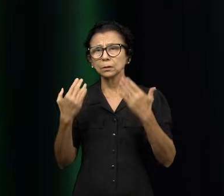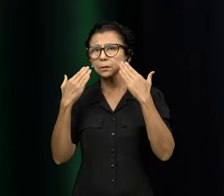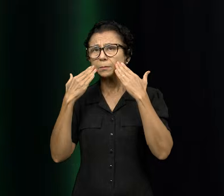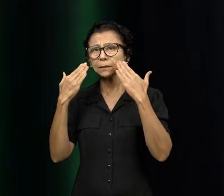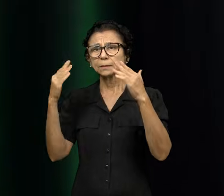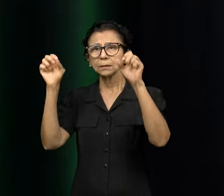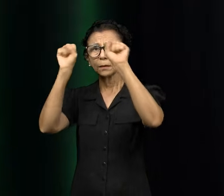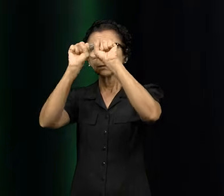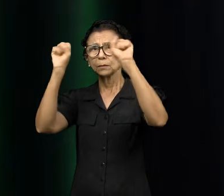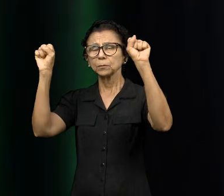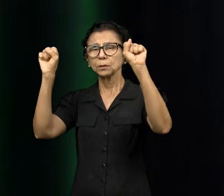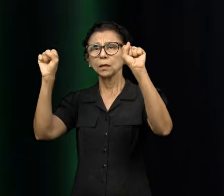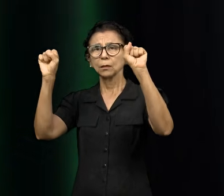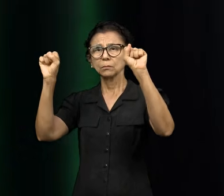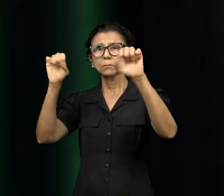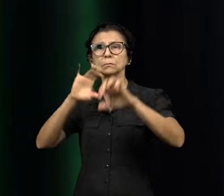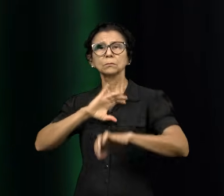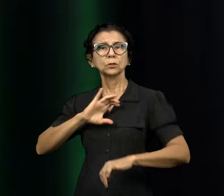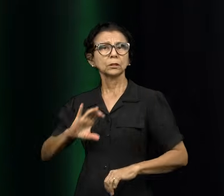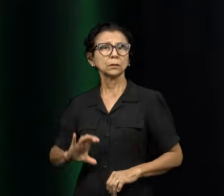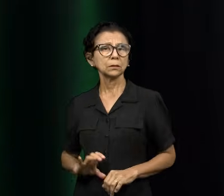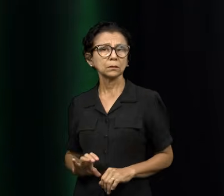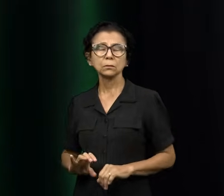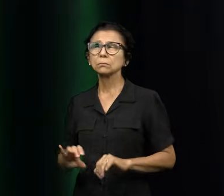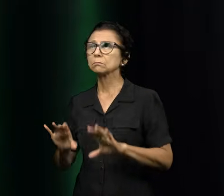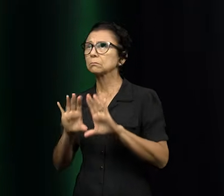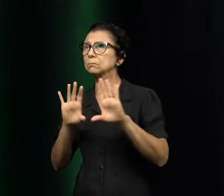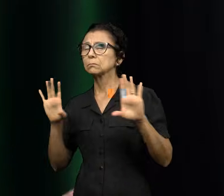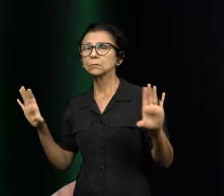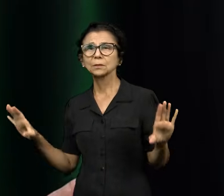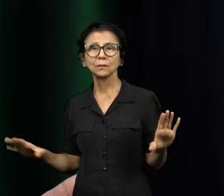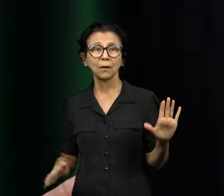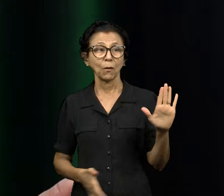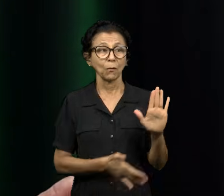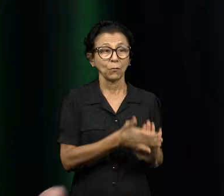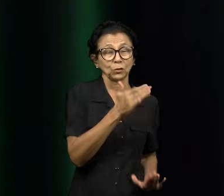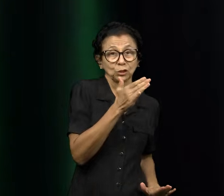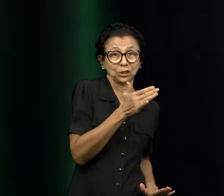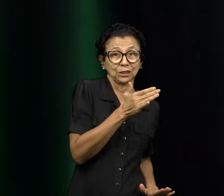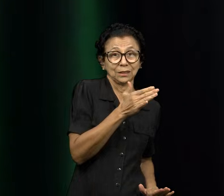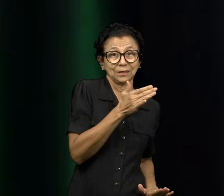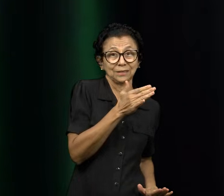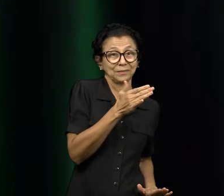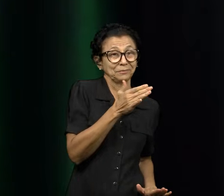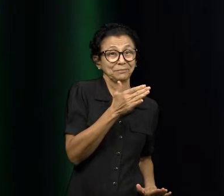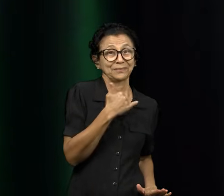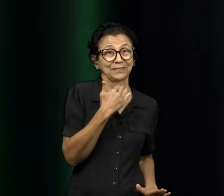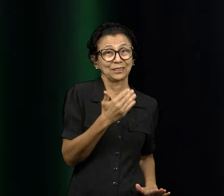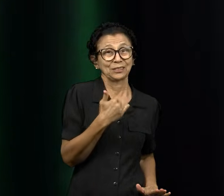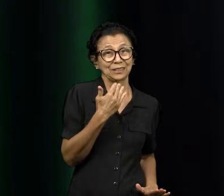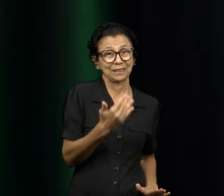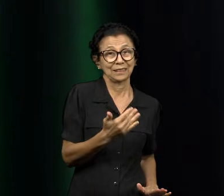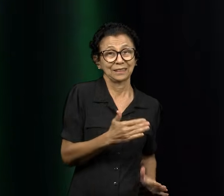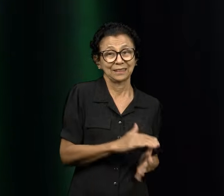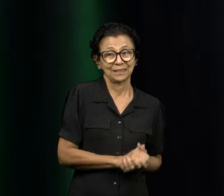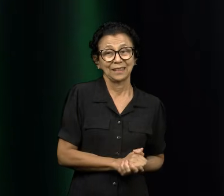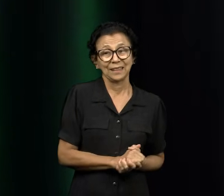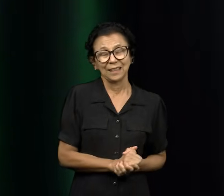tribunal de Cristo. Então, às vezes, não adianta o homem fugir também. Não adianta o homem